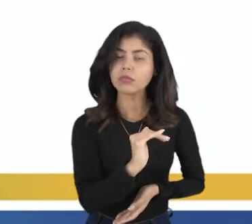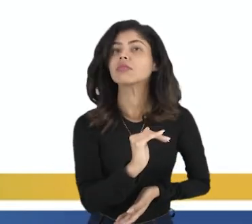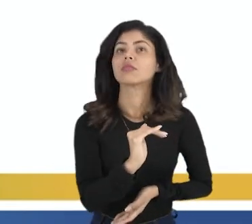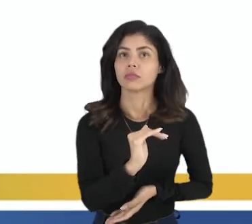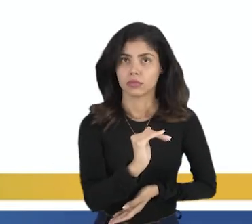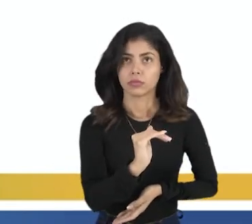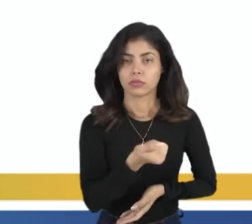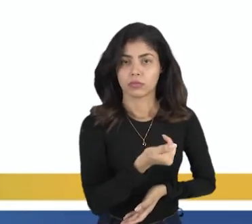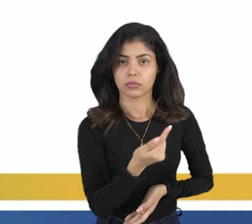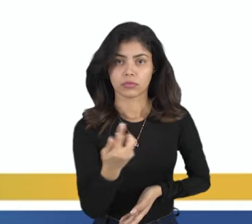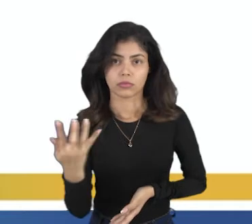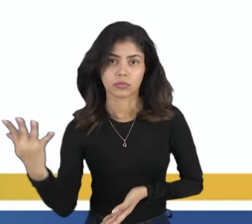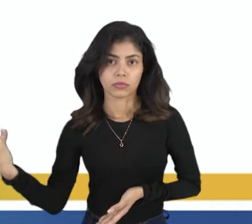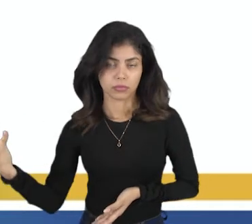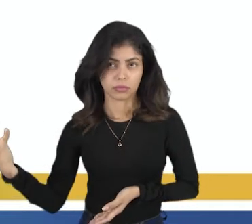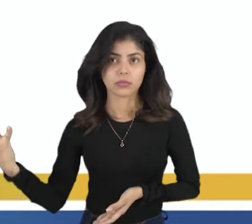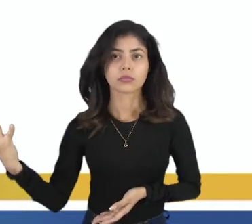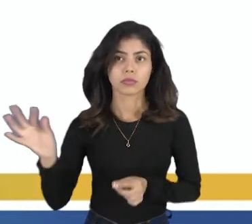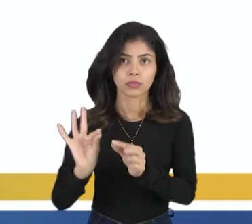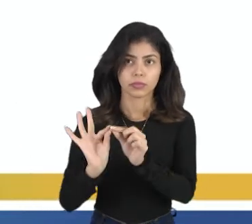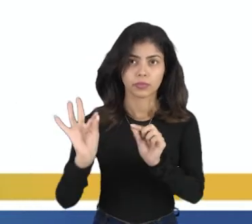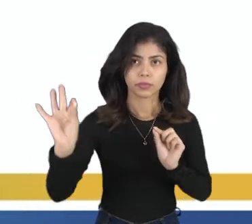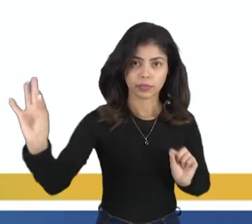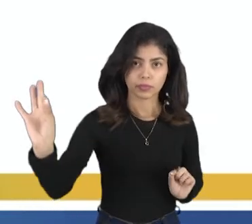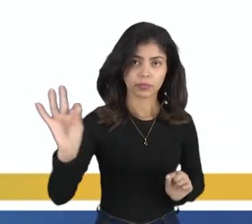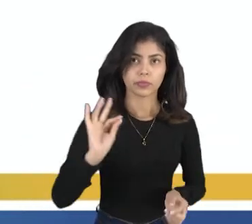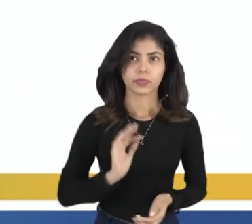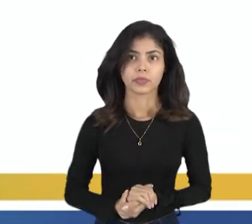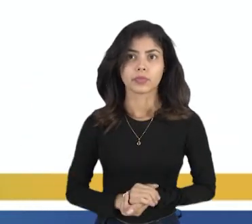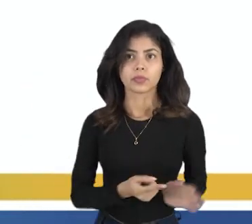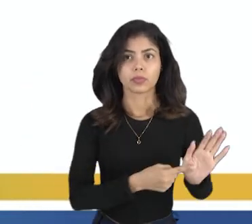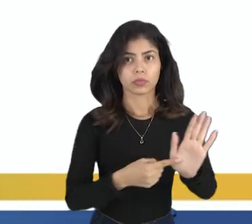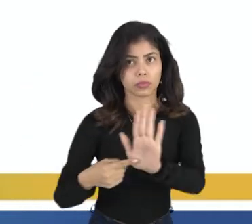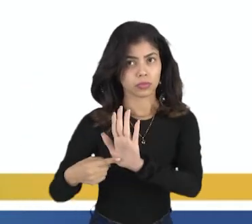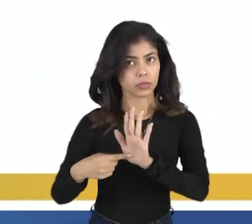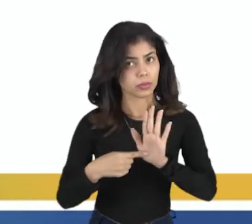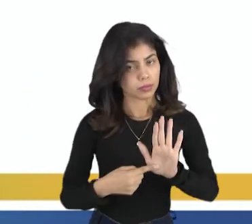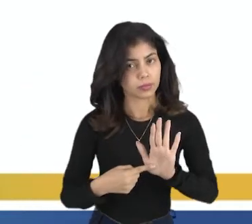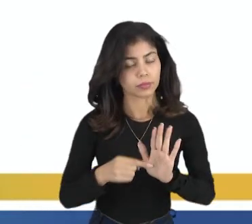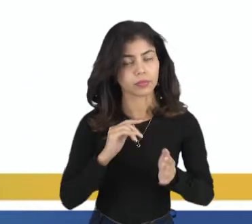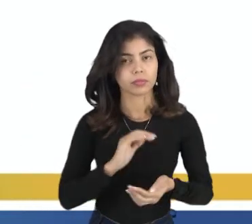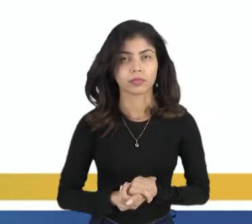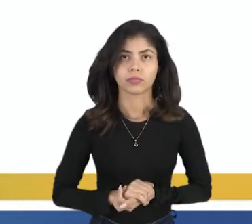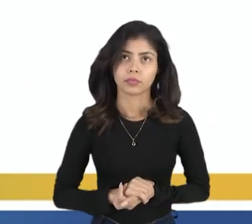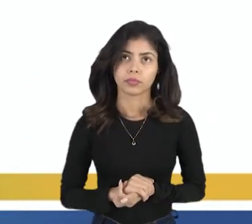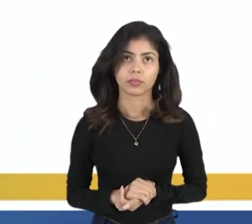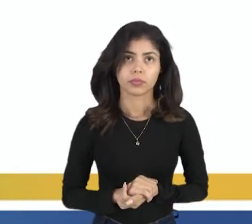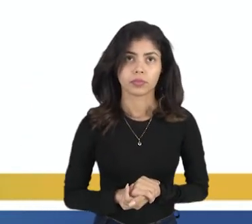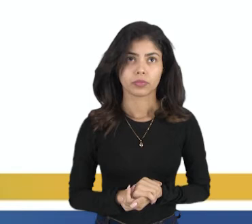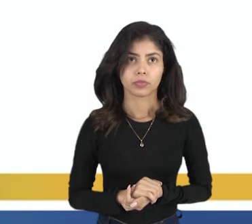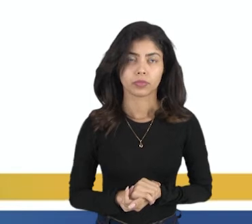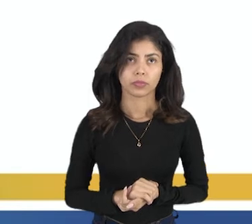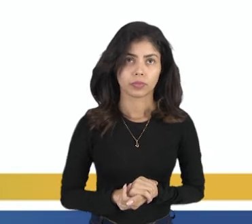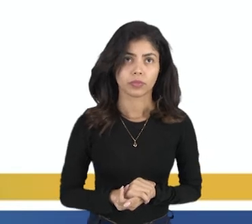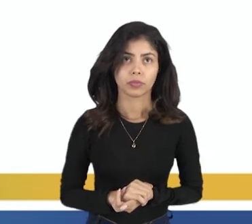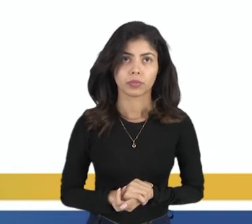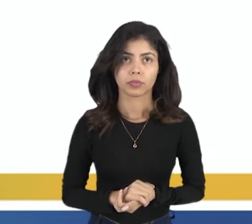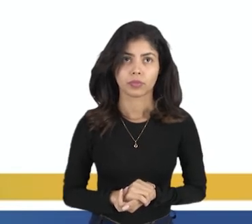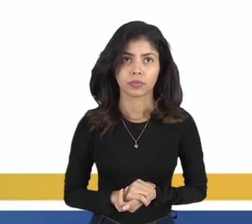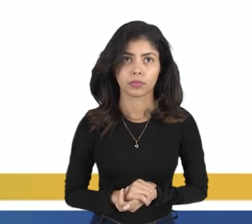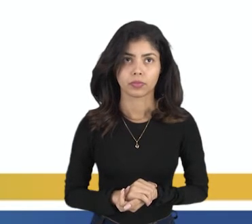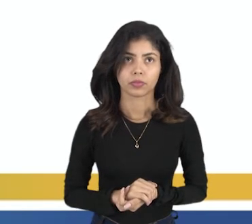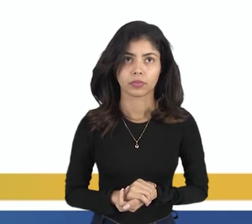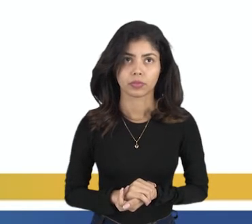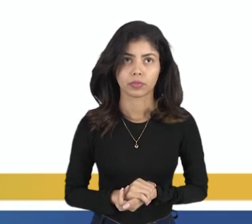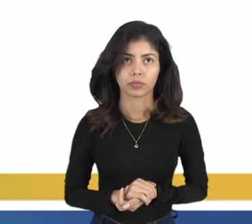vertical e a altura medida em metros aí está indicada aí no eixo horizontal. Então, vamos lá para a